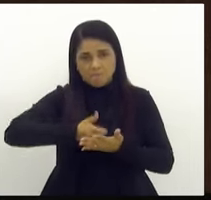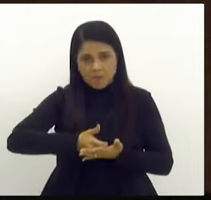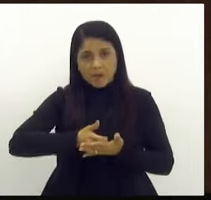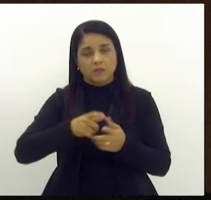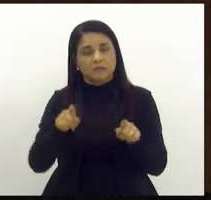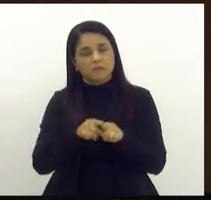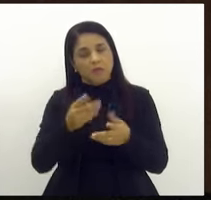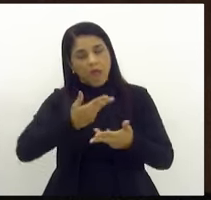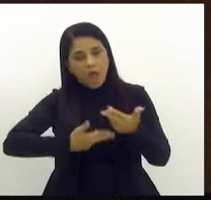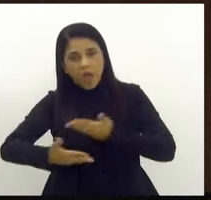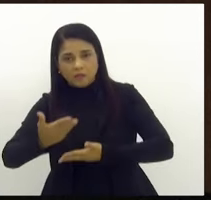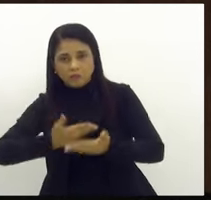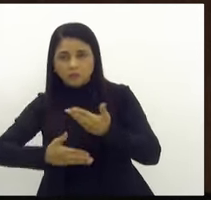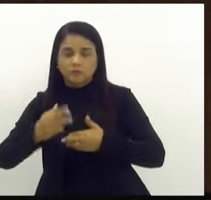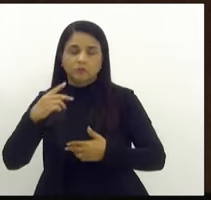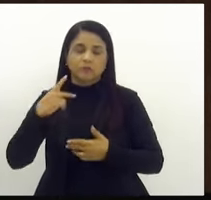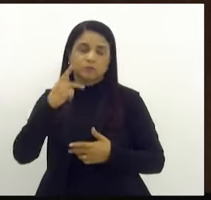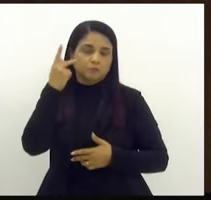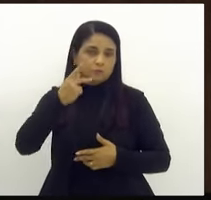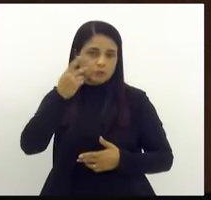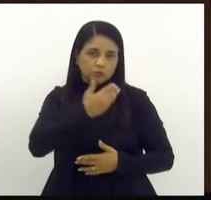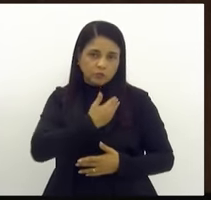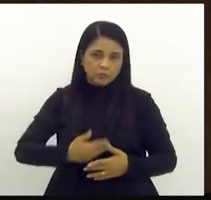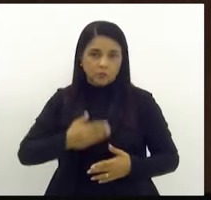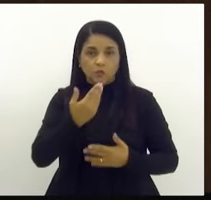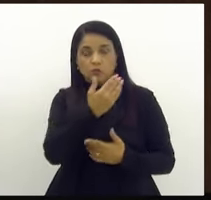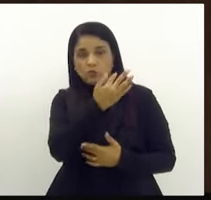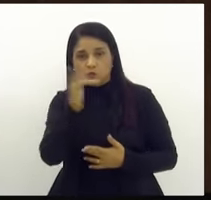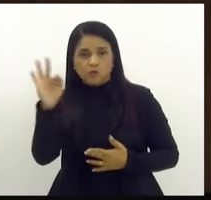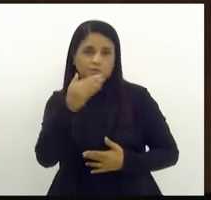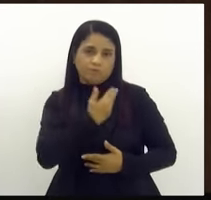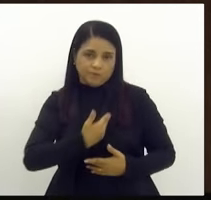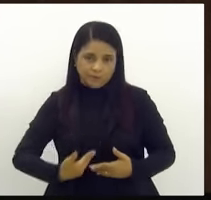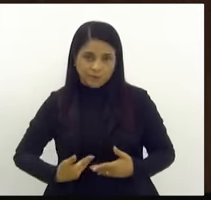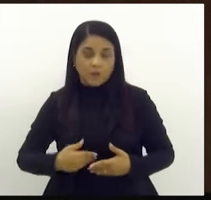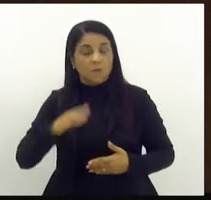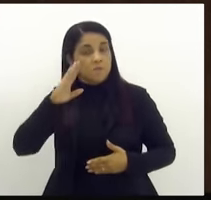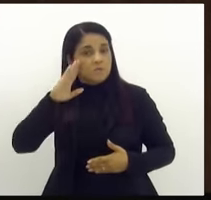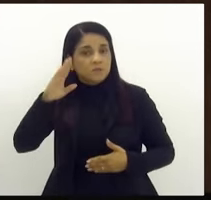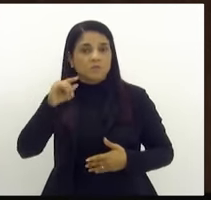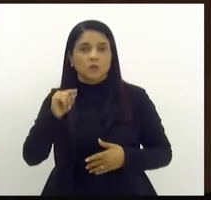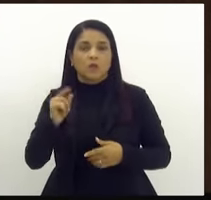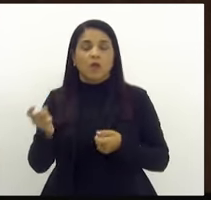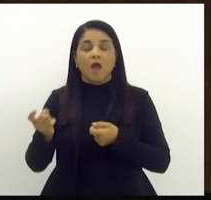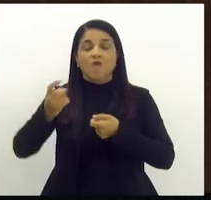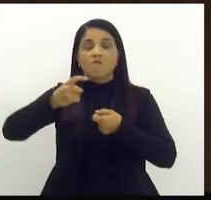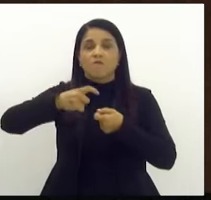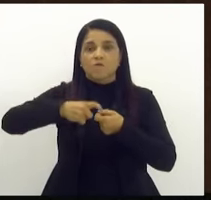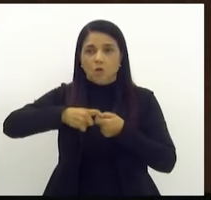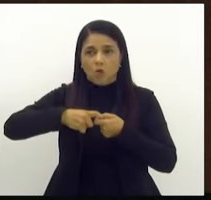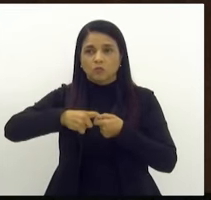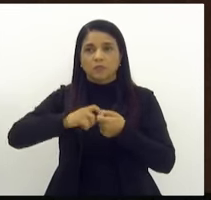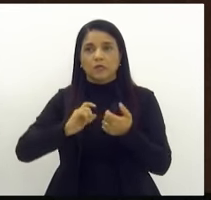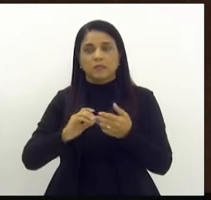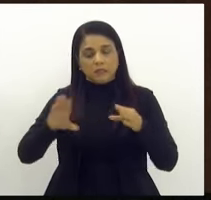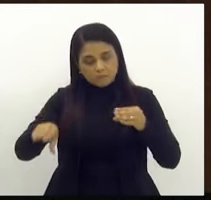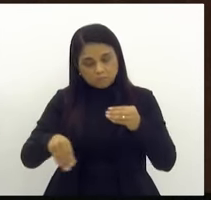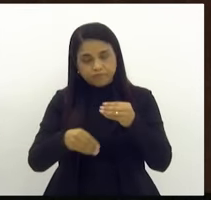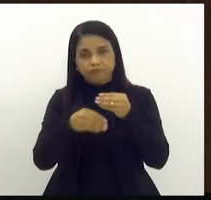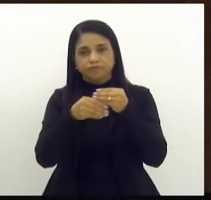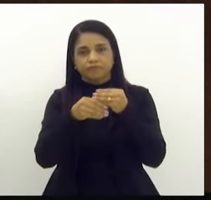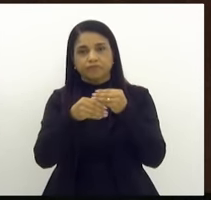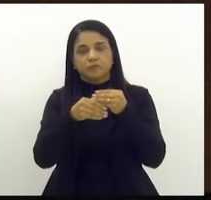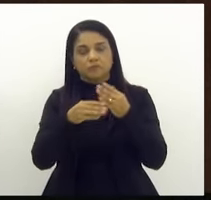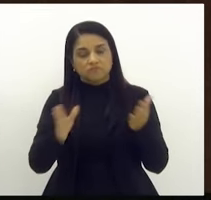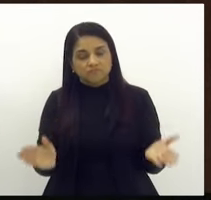públicas do Governo Federal como principalmente eh a a volta e a complementação dos